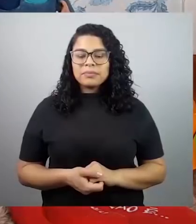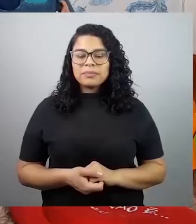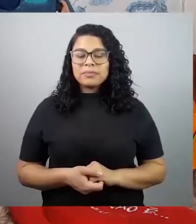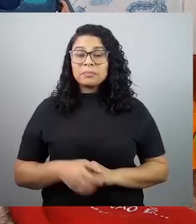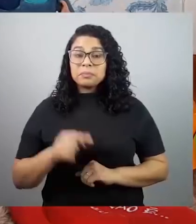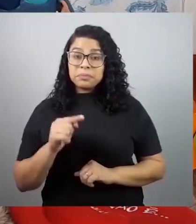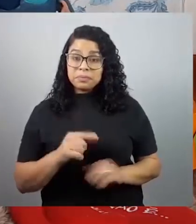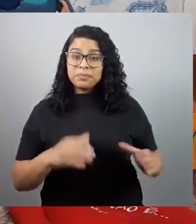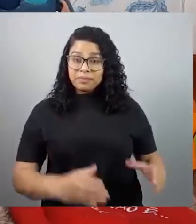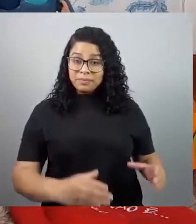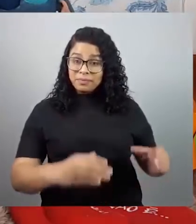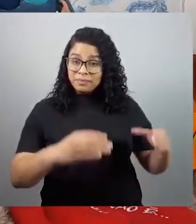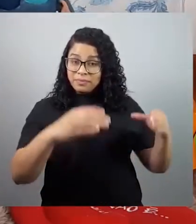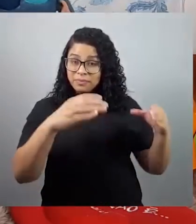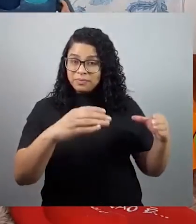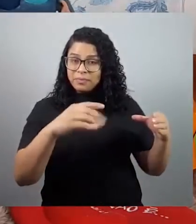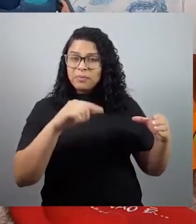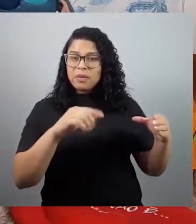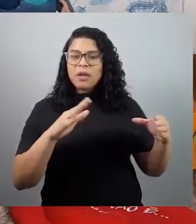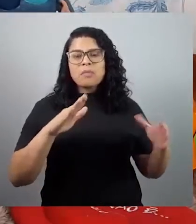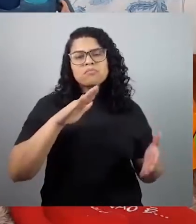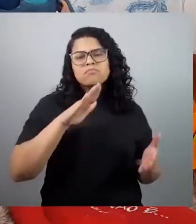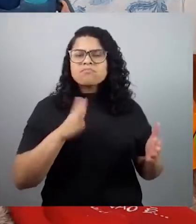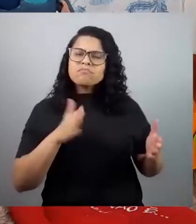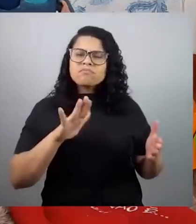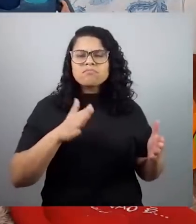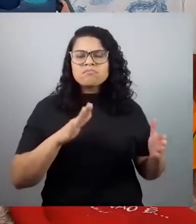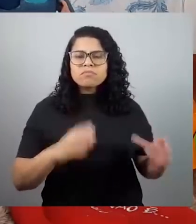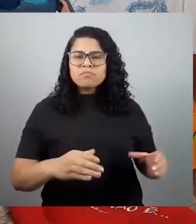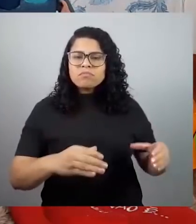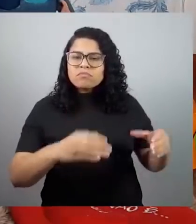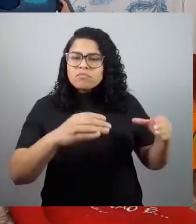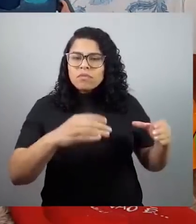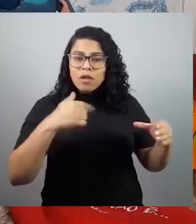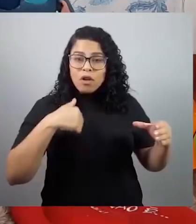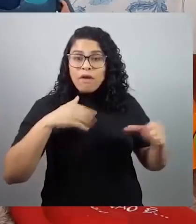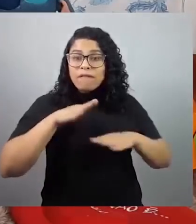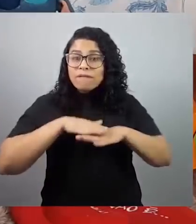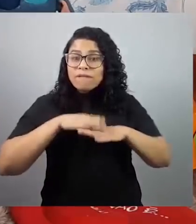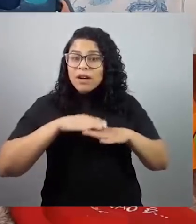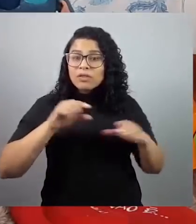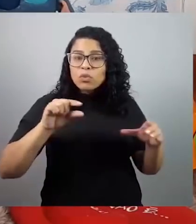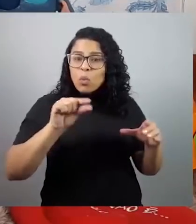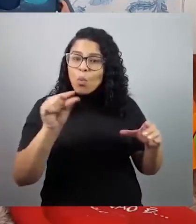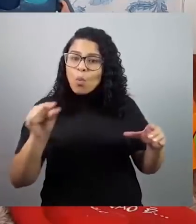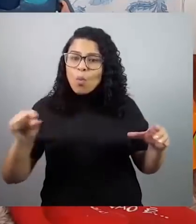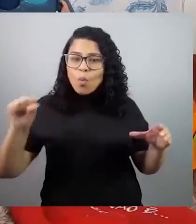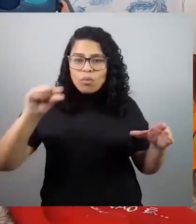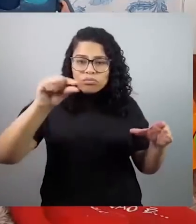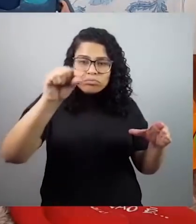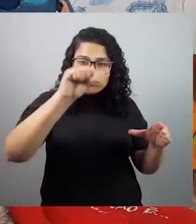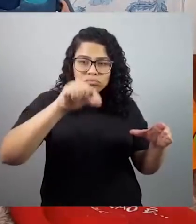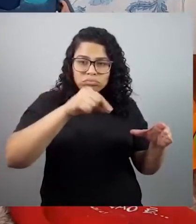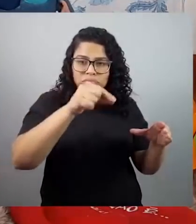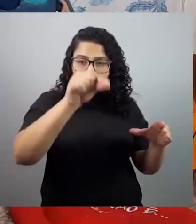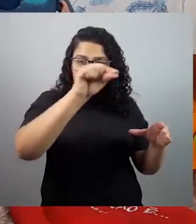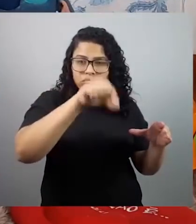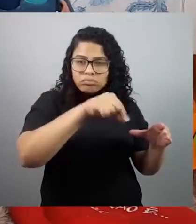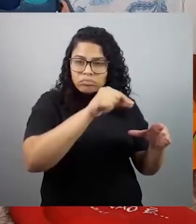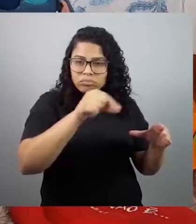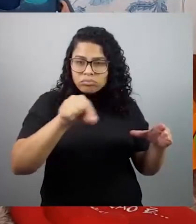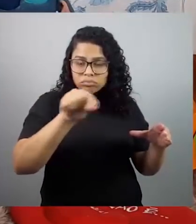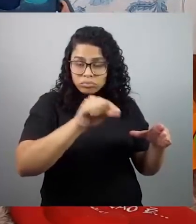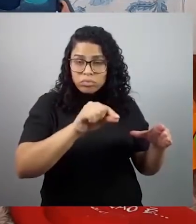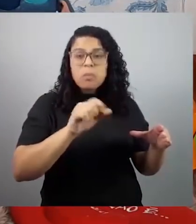Olha, esse cesto, eu peguei um cesto médio, tá? E eu fiz a cama de gato, ó, com barbante, também pode ser, tá,